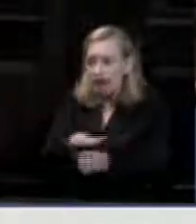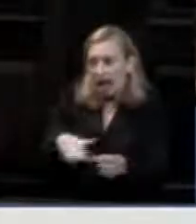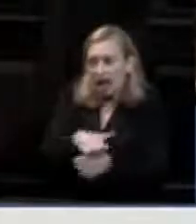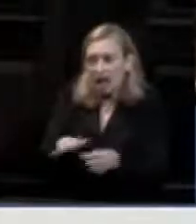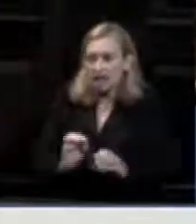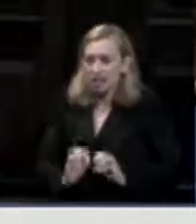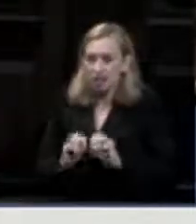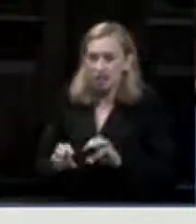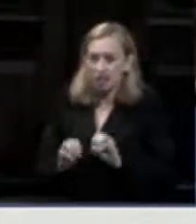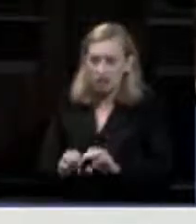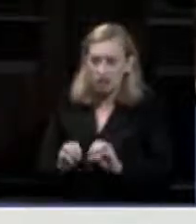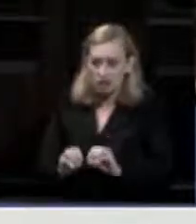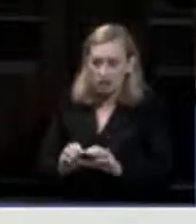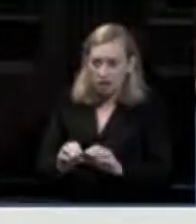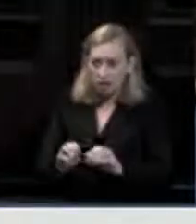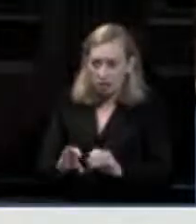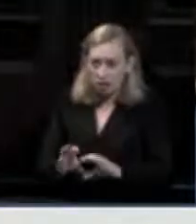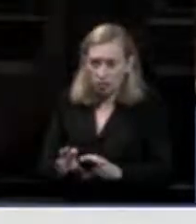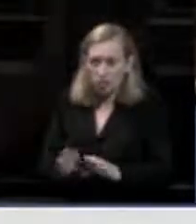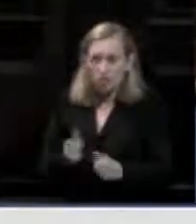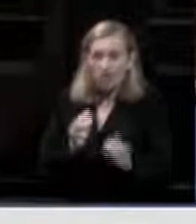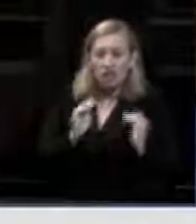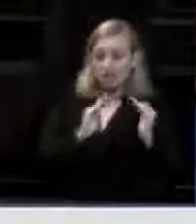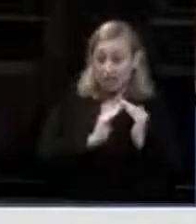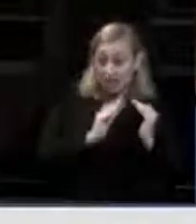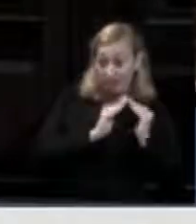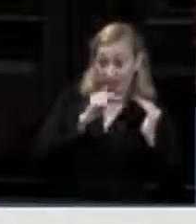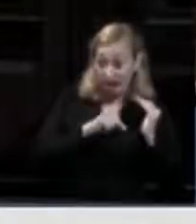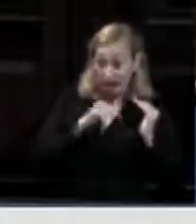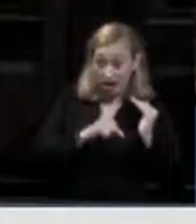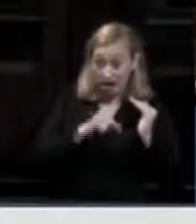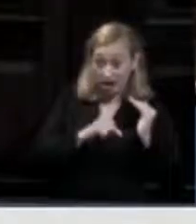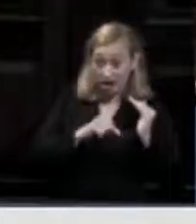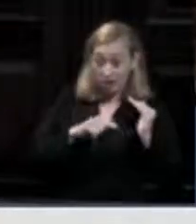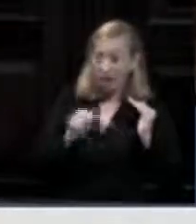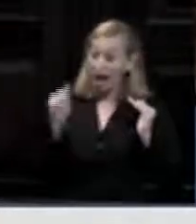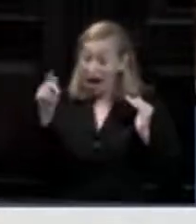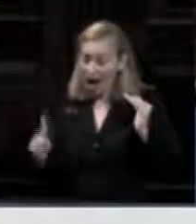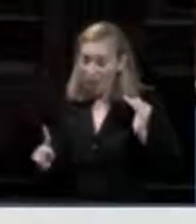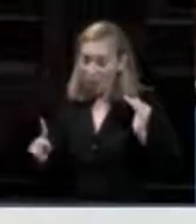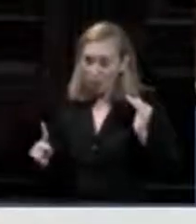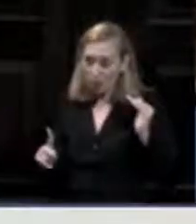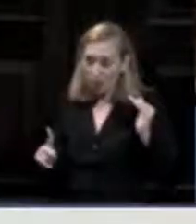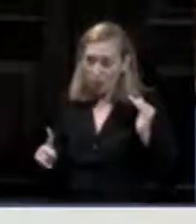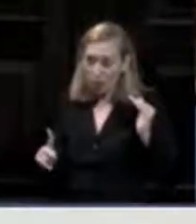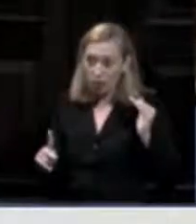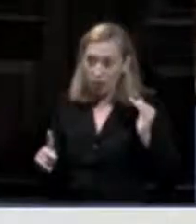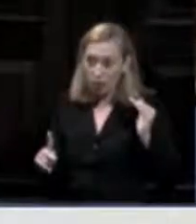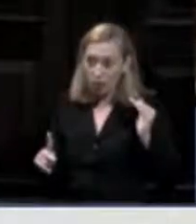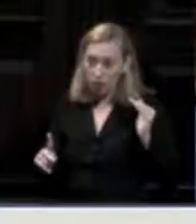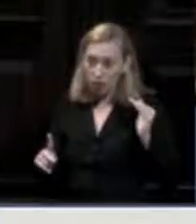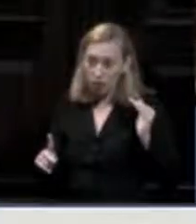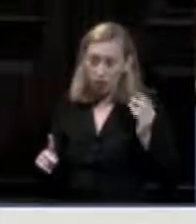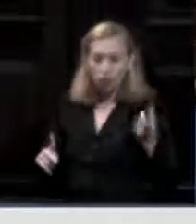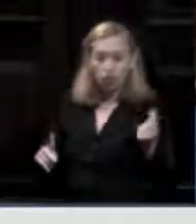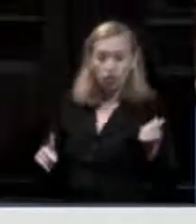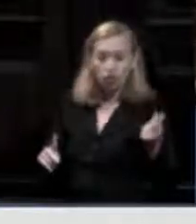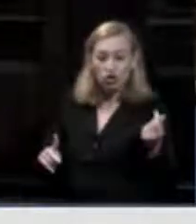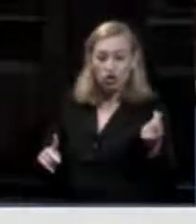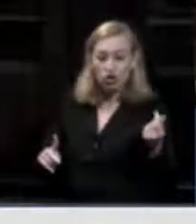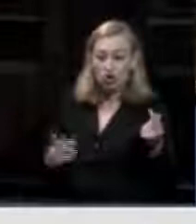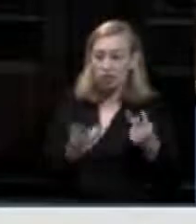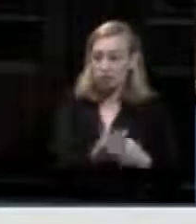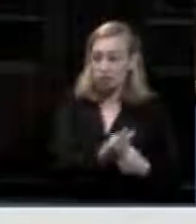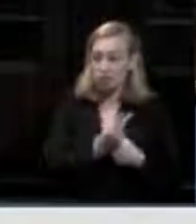do ano passado, que esta casa teve o absurdo de aprovar as contas do governador Pezão, o estado não